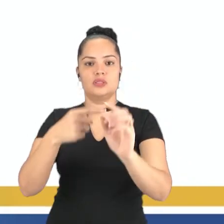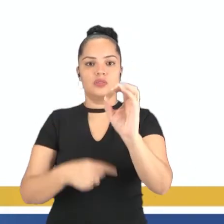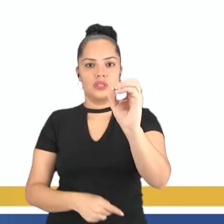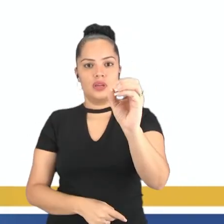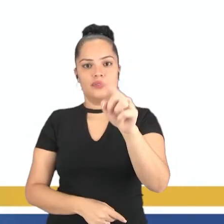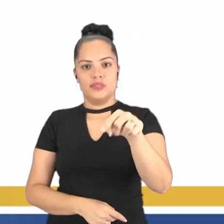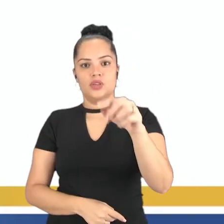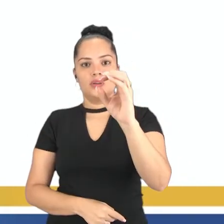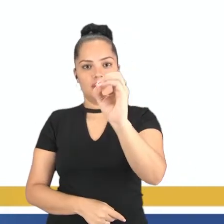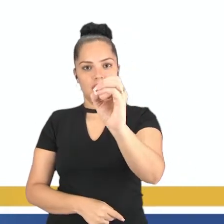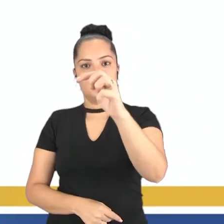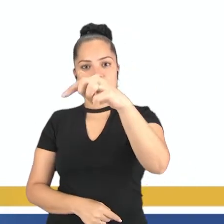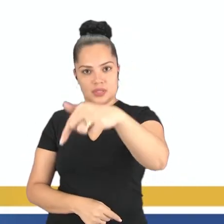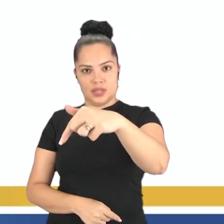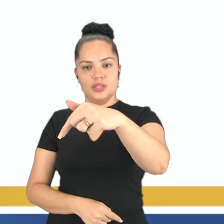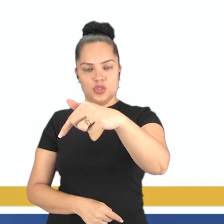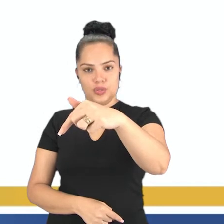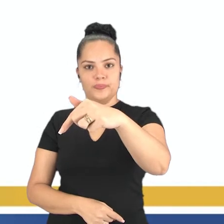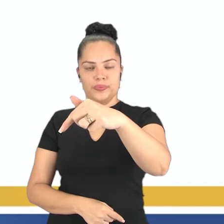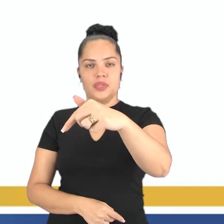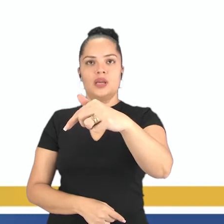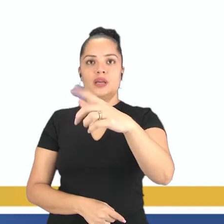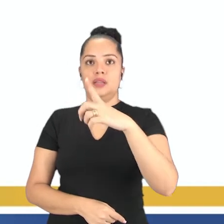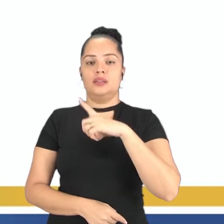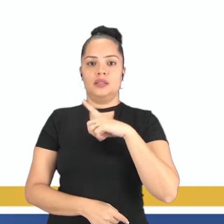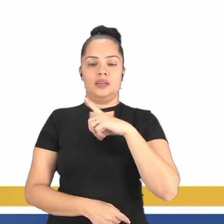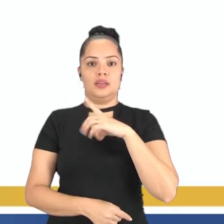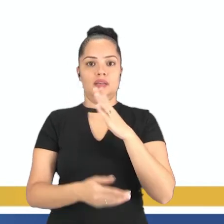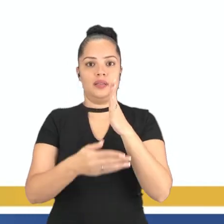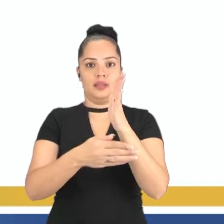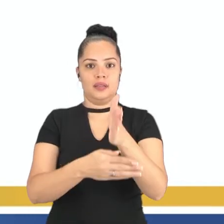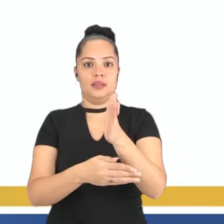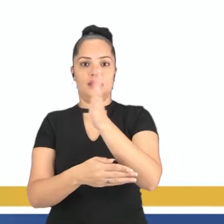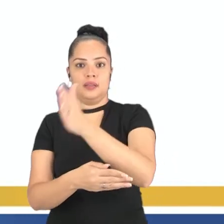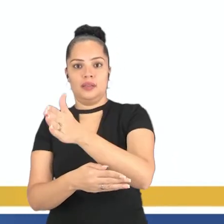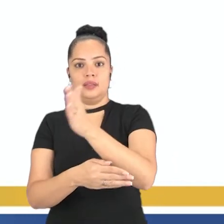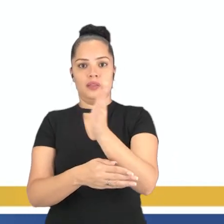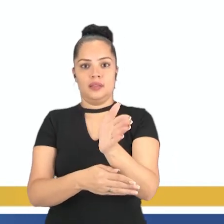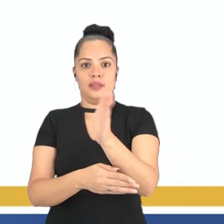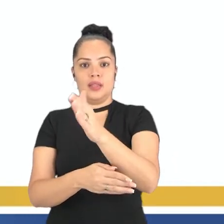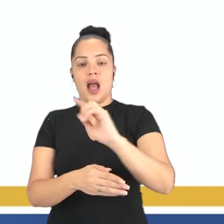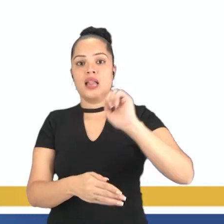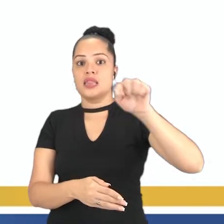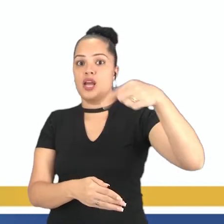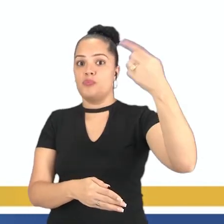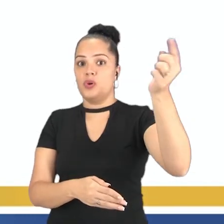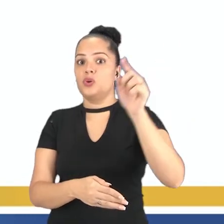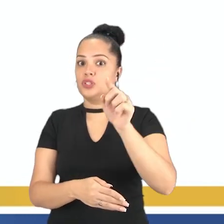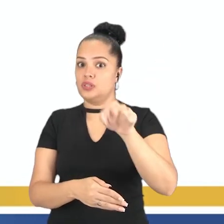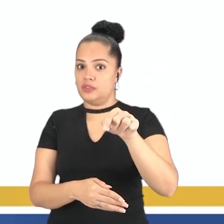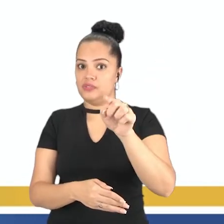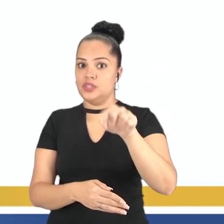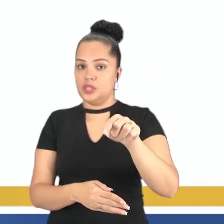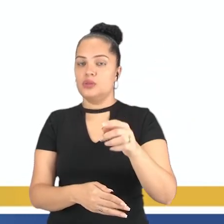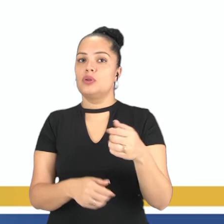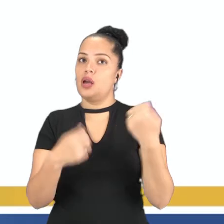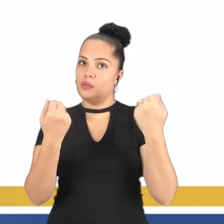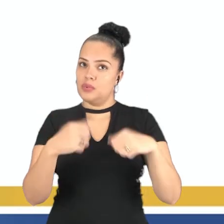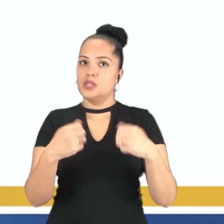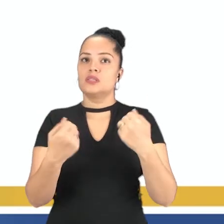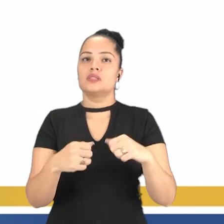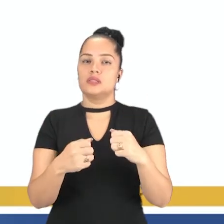para 0,07. Duas casas decimais, a balança está em equilíbrio. Na outra linha, você vai fazer o